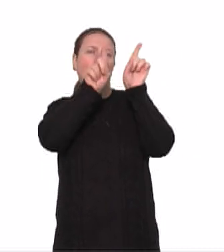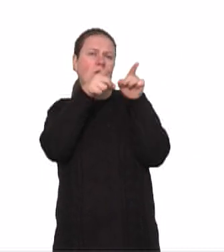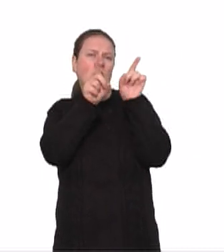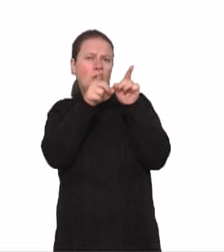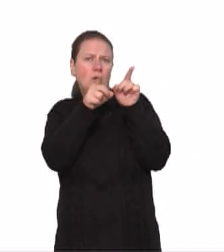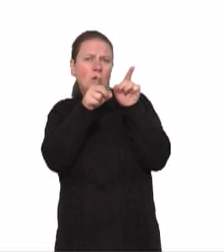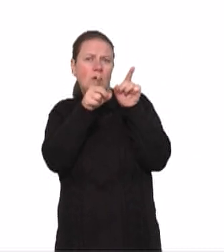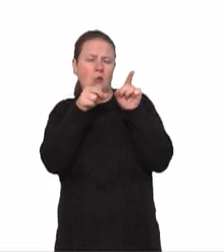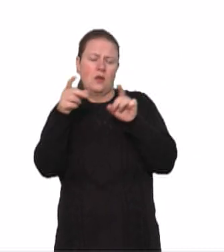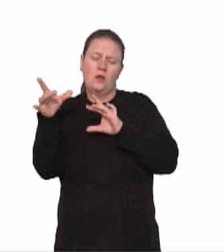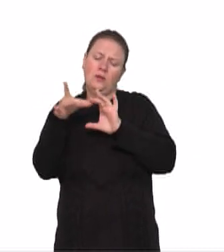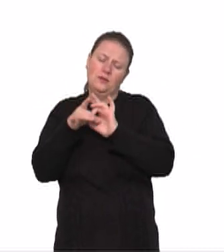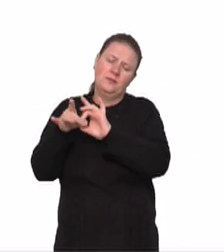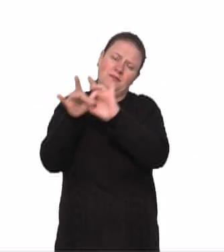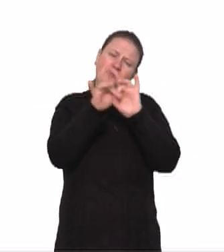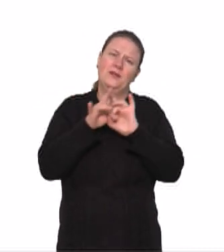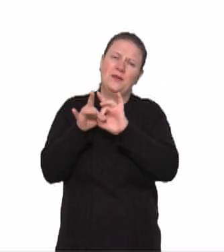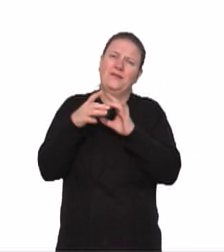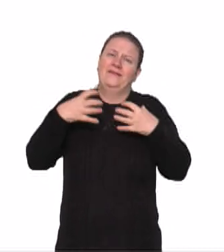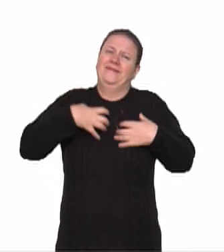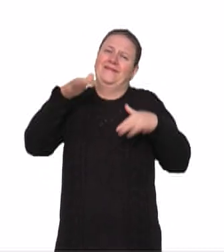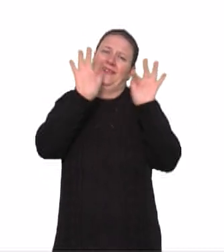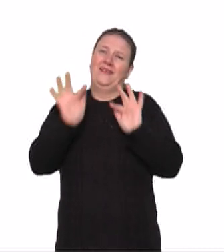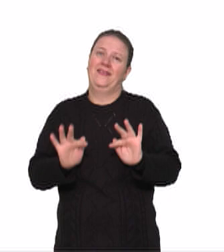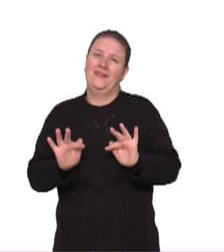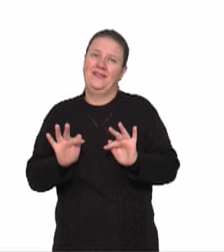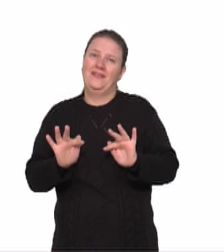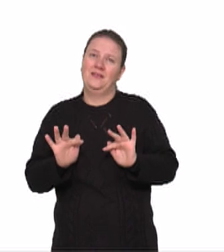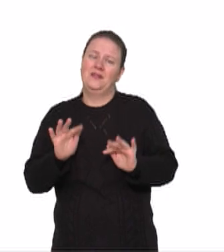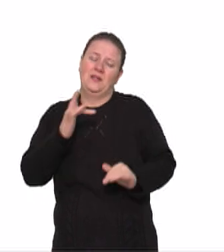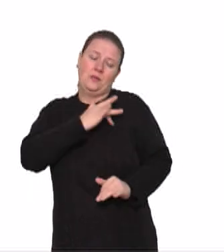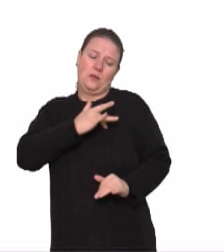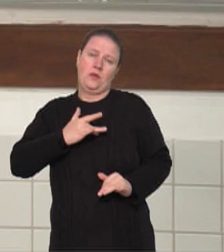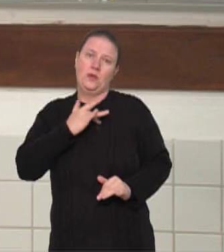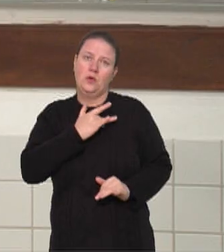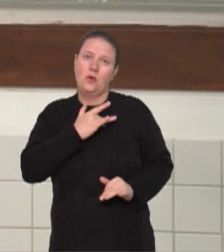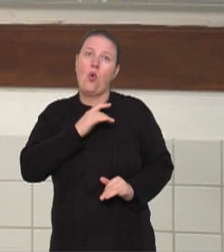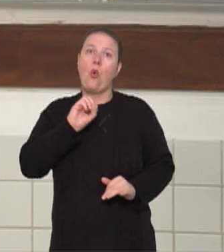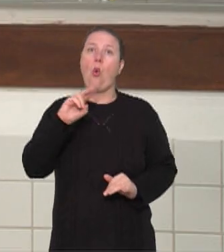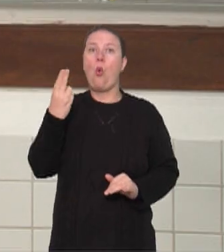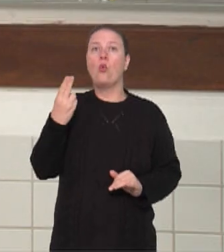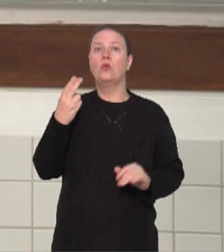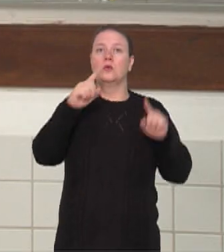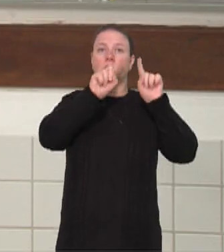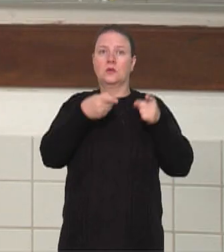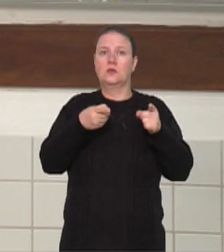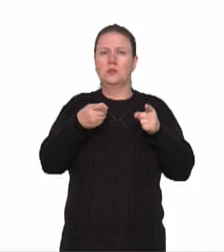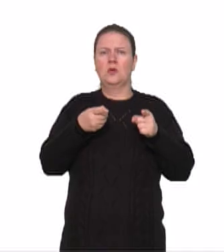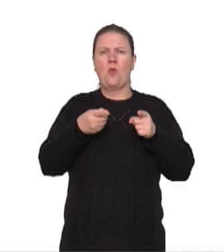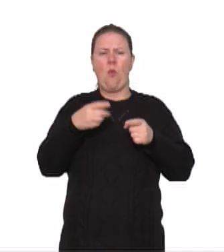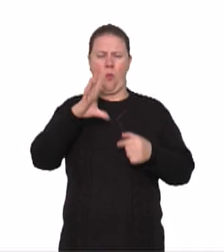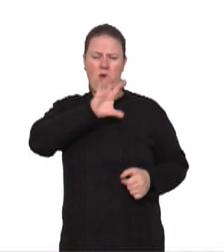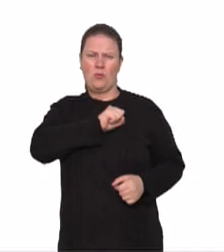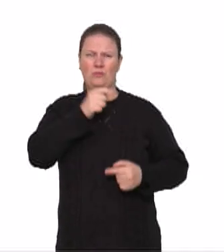entre um casal que se apaixonou. Segunda proposição, o drama de um amor proibido. Tempo.